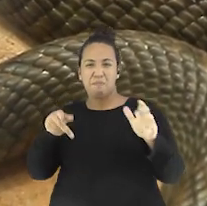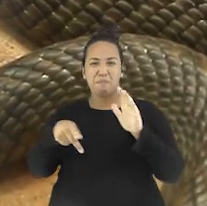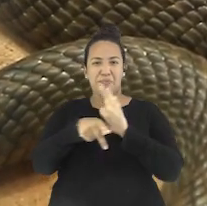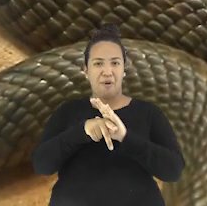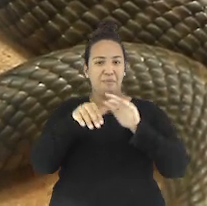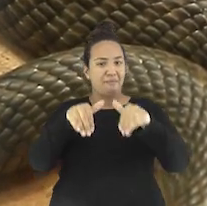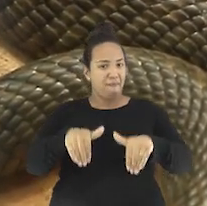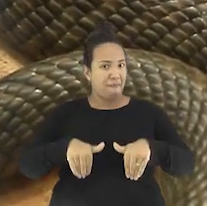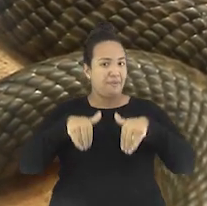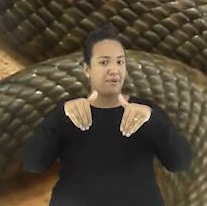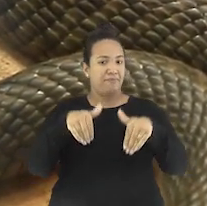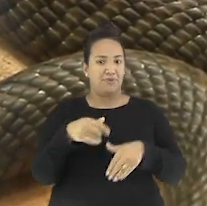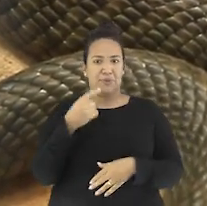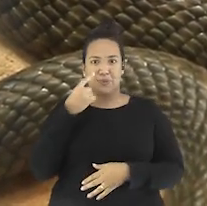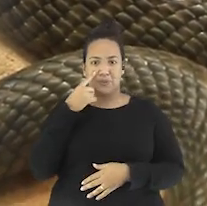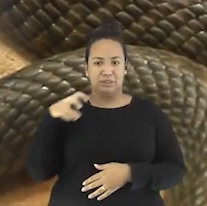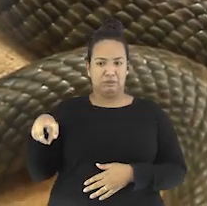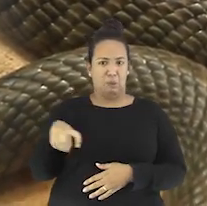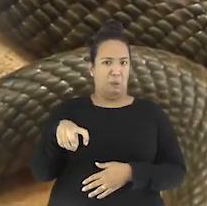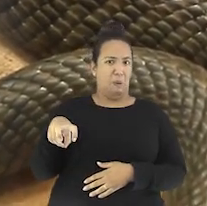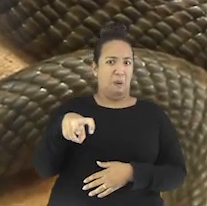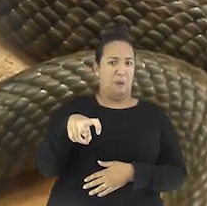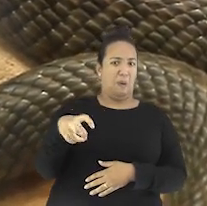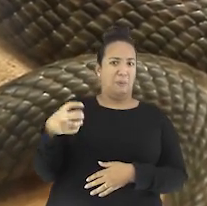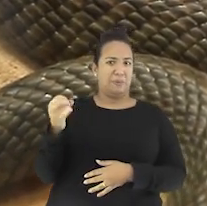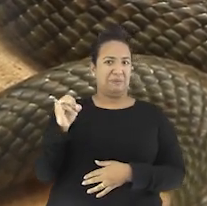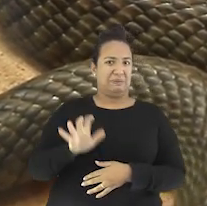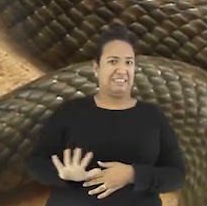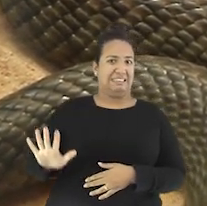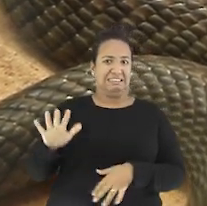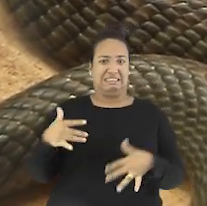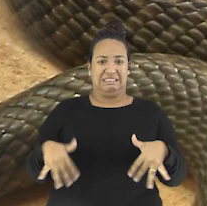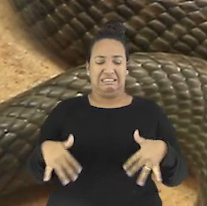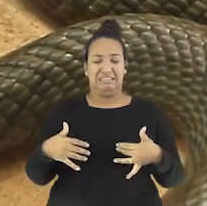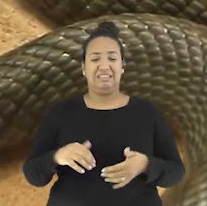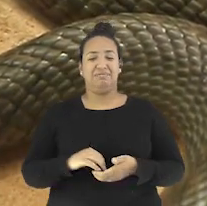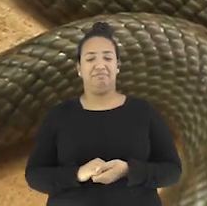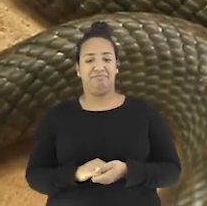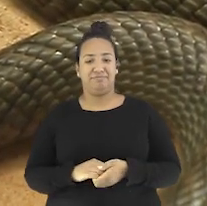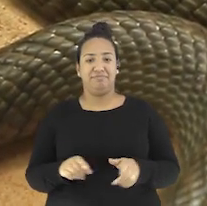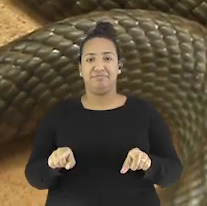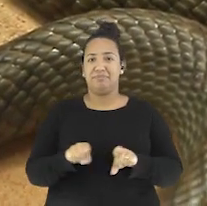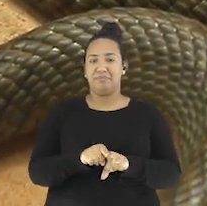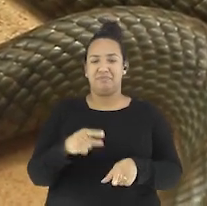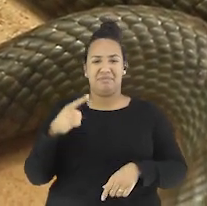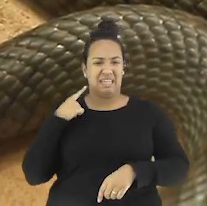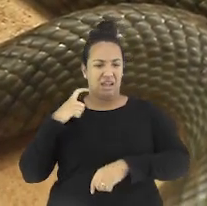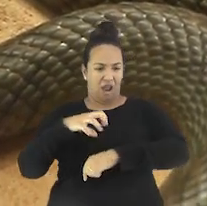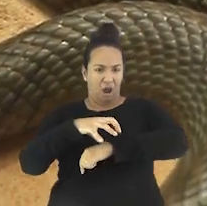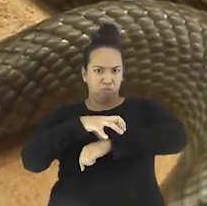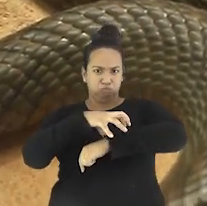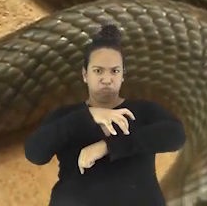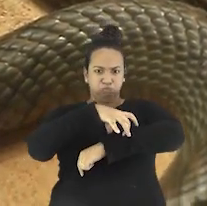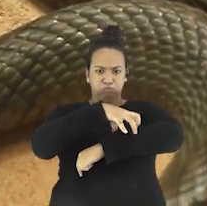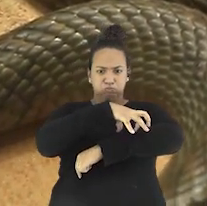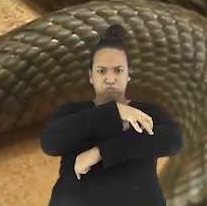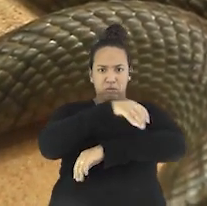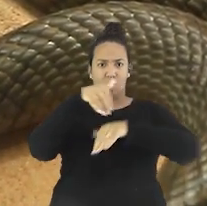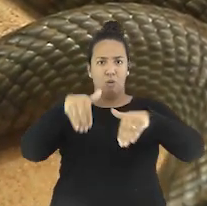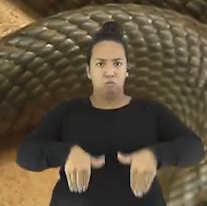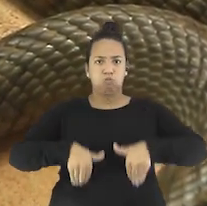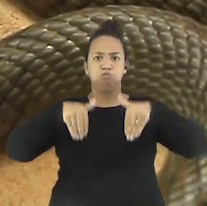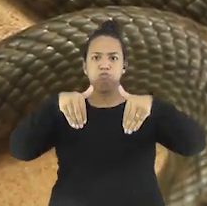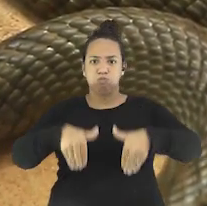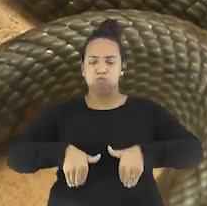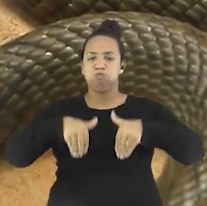na Austrália? Como essa cobra taipã que está aqui perto de mim. Além de escorpiões, aranhas gigantes e também coalas e